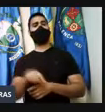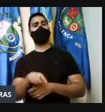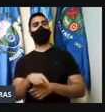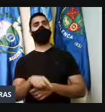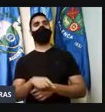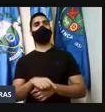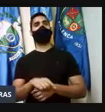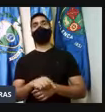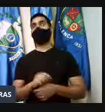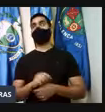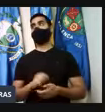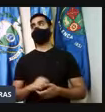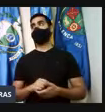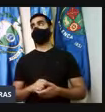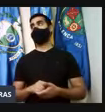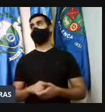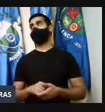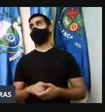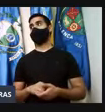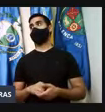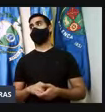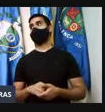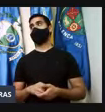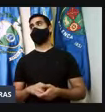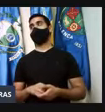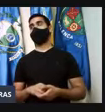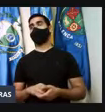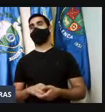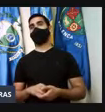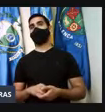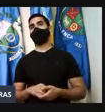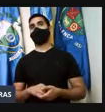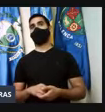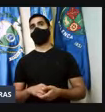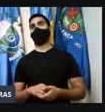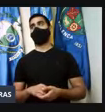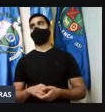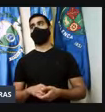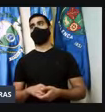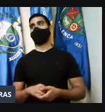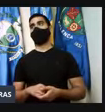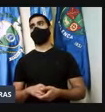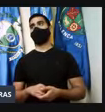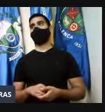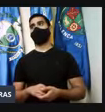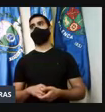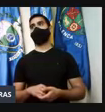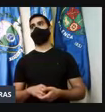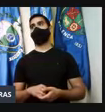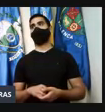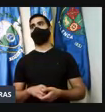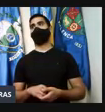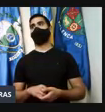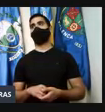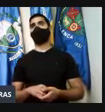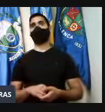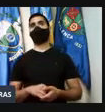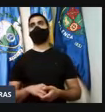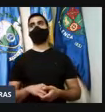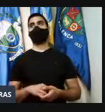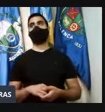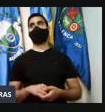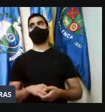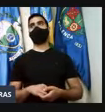Para derrubar o veto. Não, para manter o veto. Qual que é o posicionamento do líder? Não, é